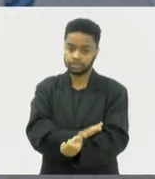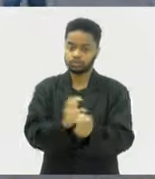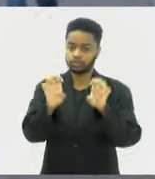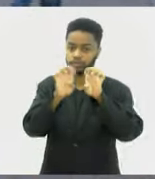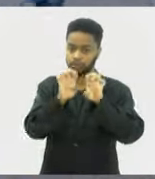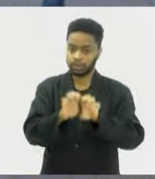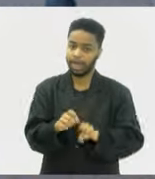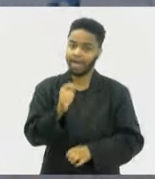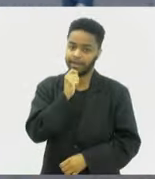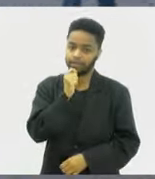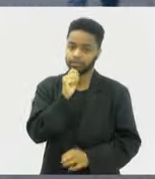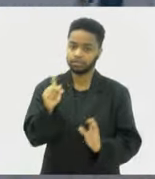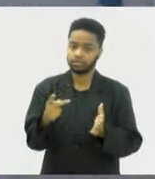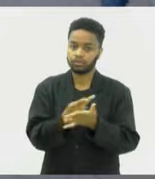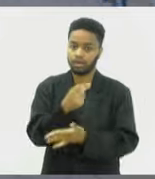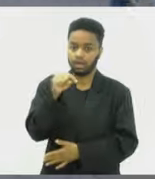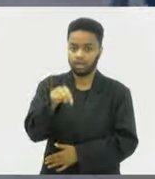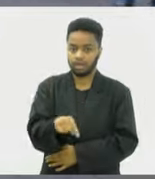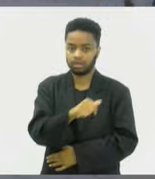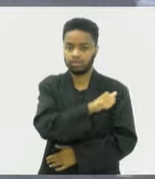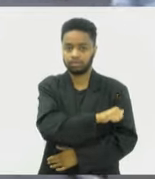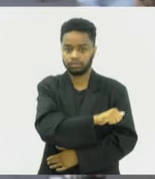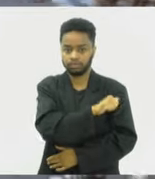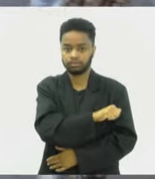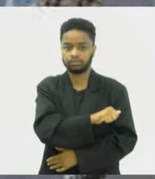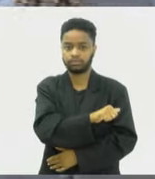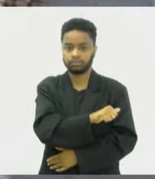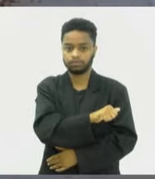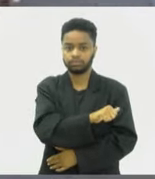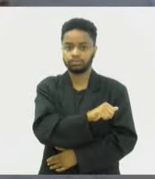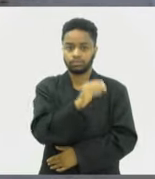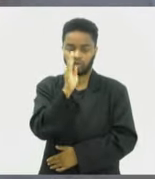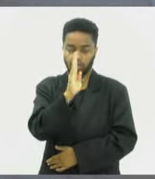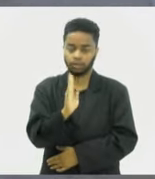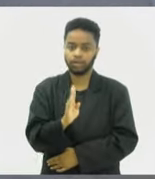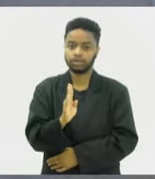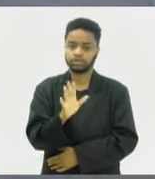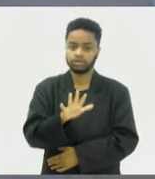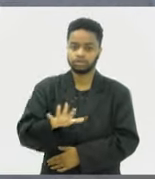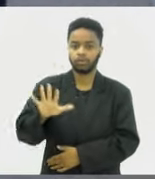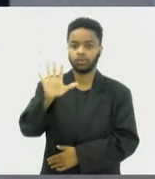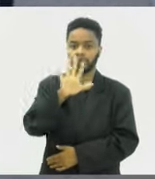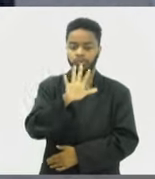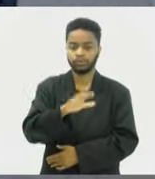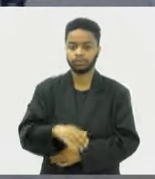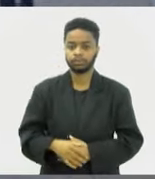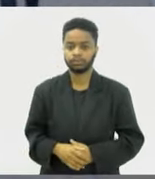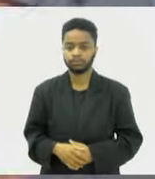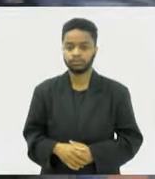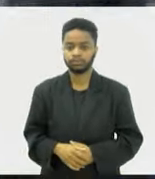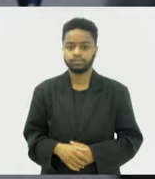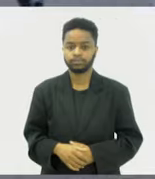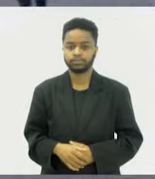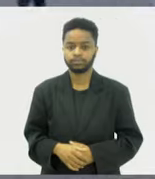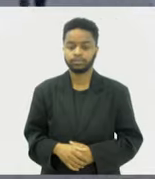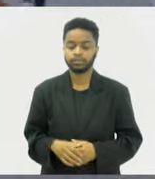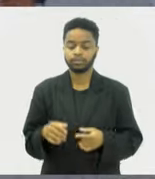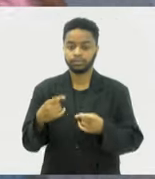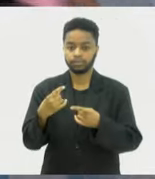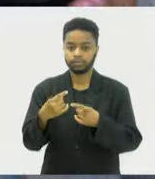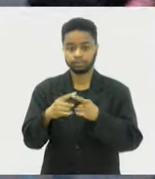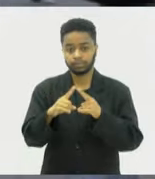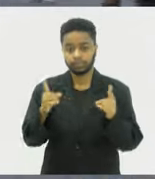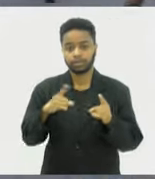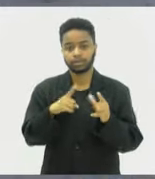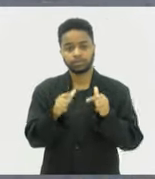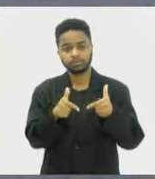estrutural ainda muito arraigado na comunidade brasileira, na cidade do Rio de Janeiro, mas que vem sendo combatida com ações e